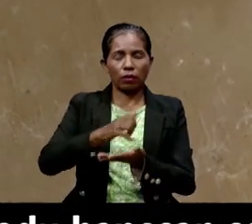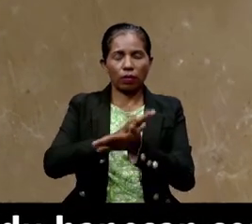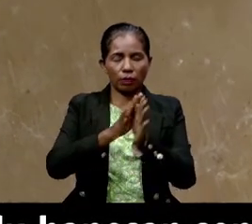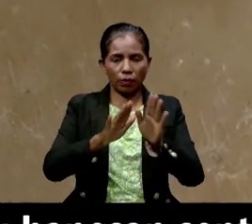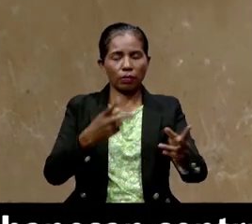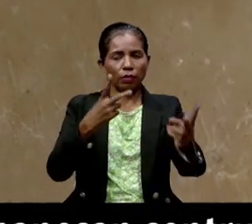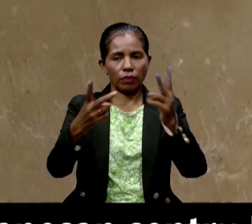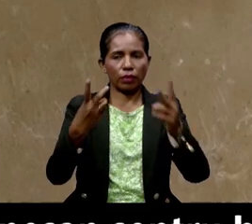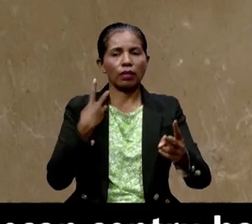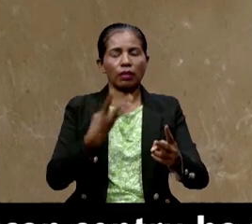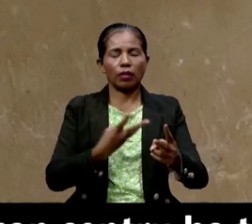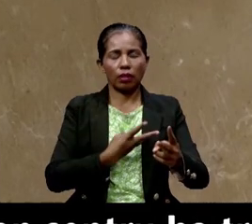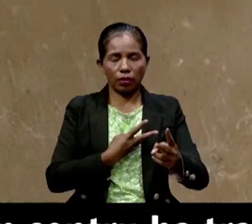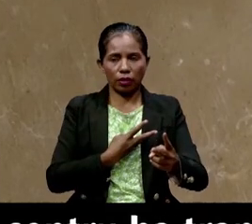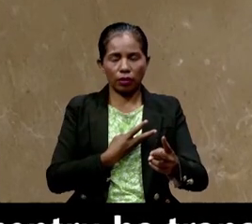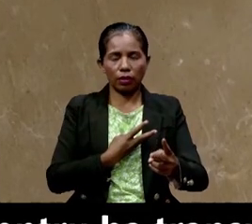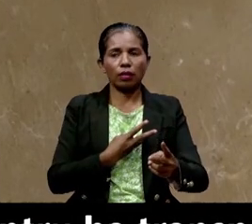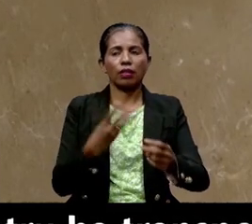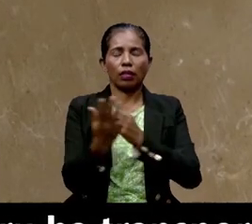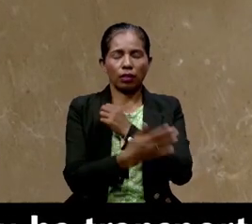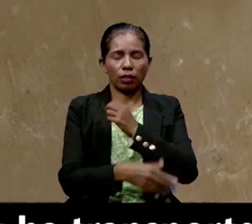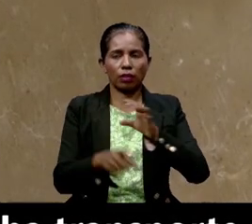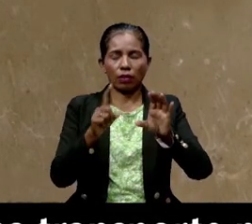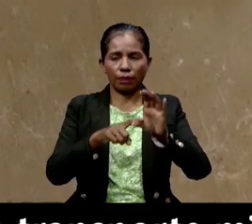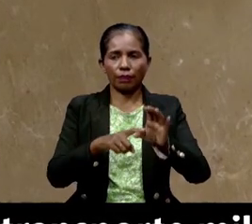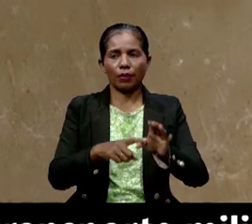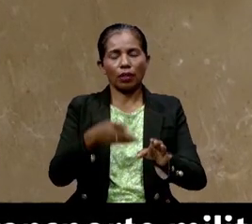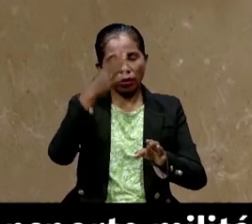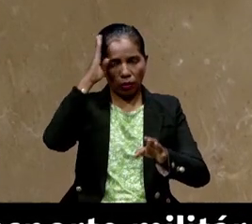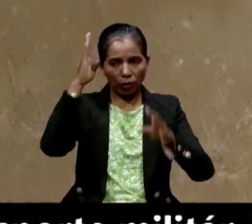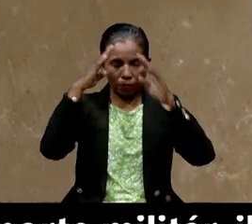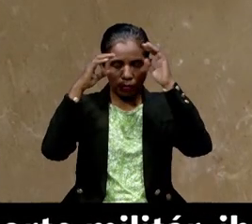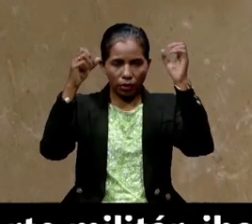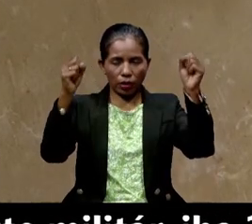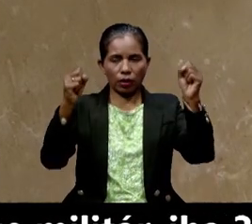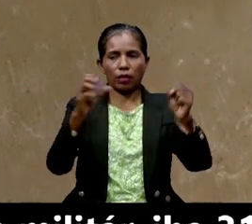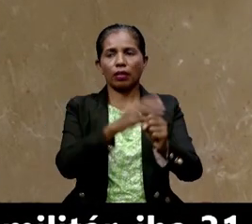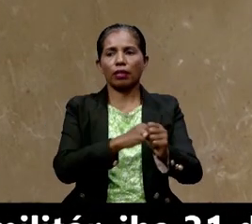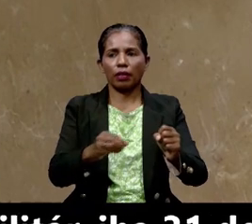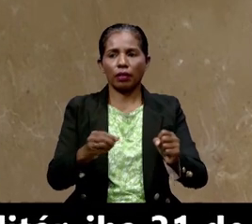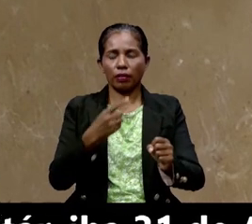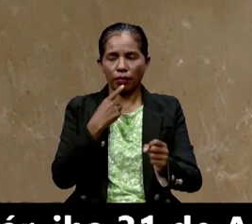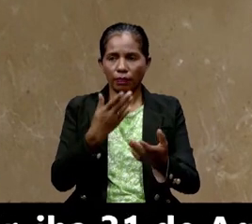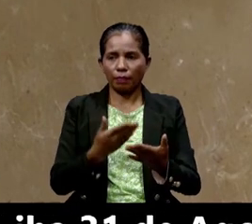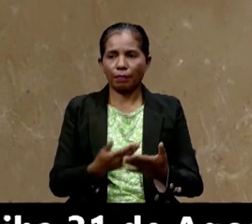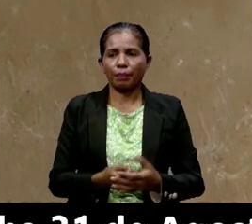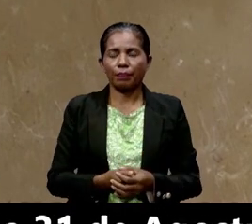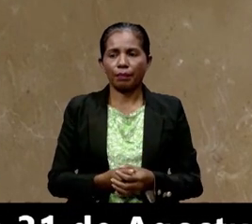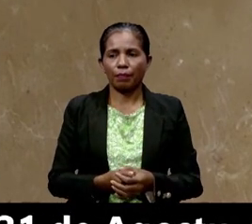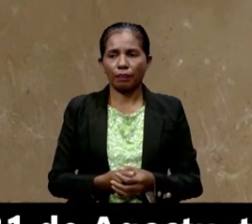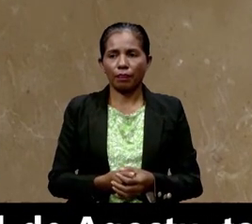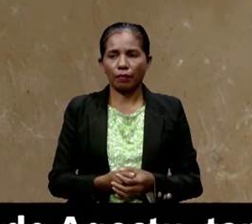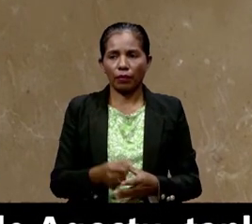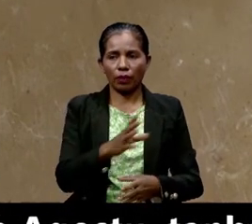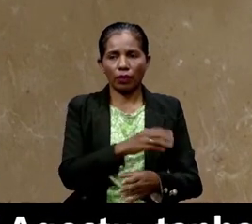sua presença entre nós, Senhor Presidente, serve de referência para o caminho que escolhemos em sermos